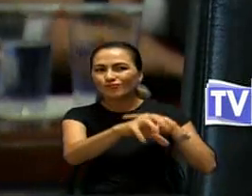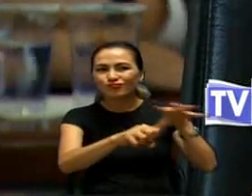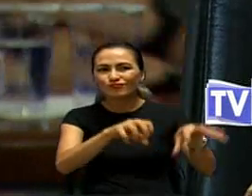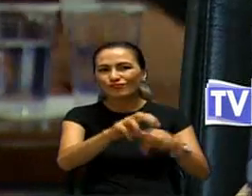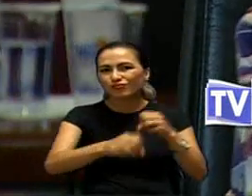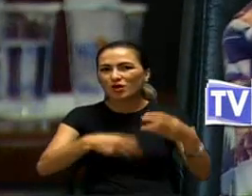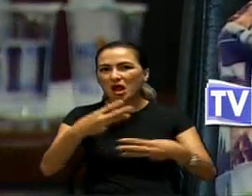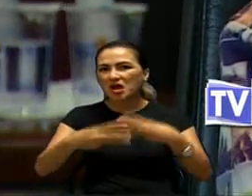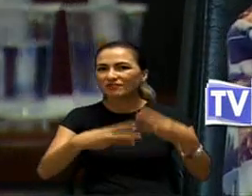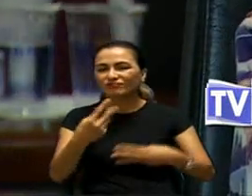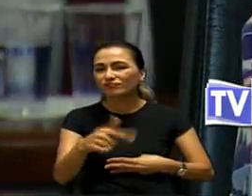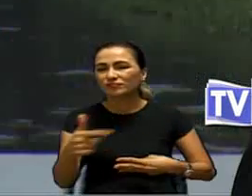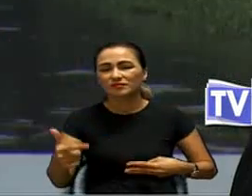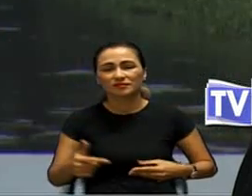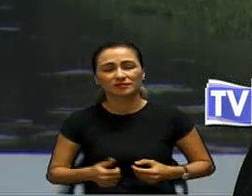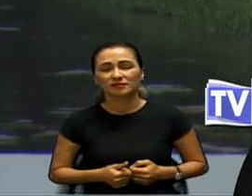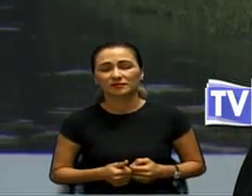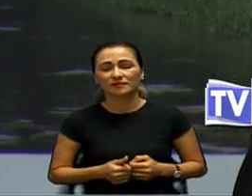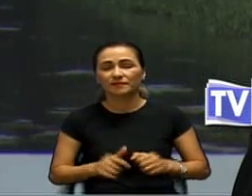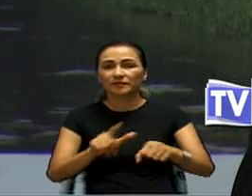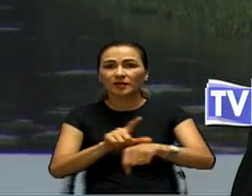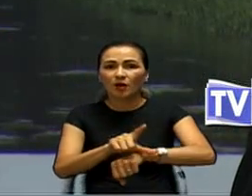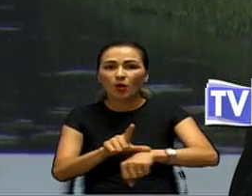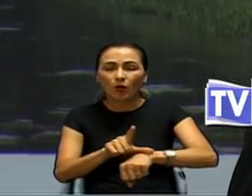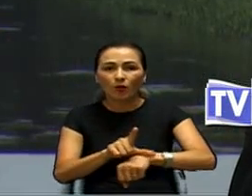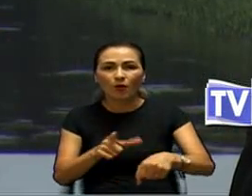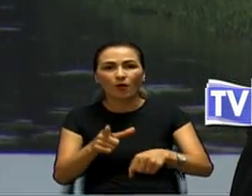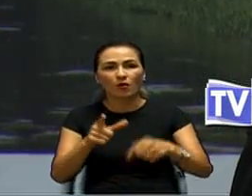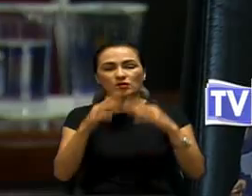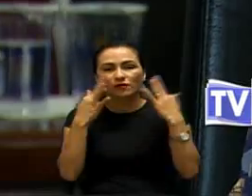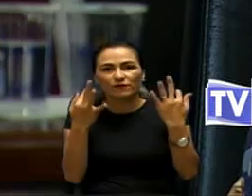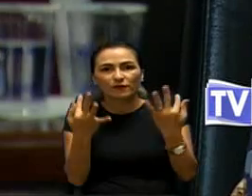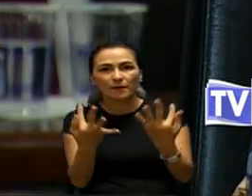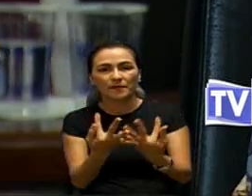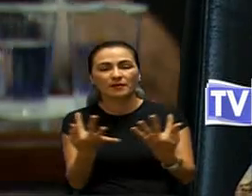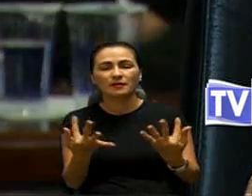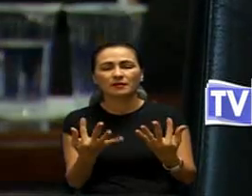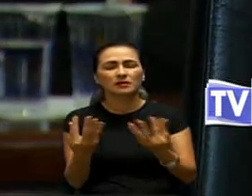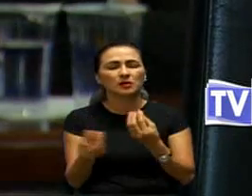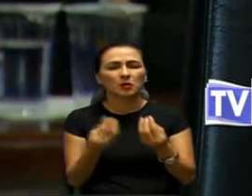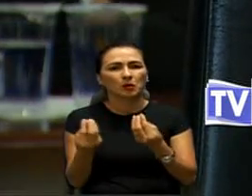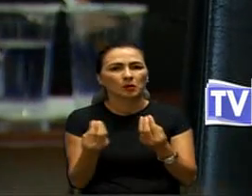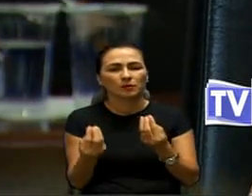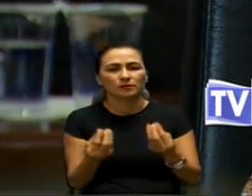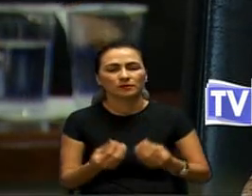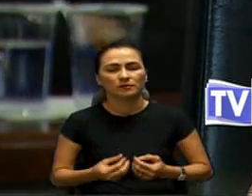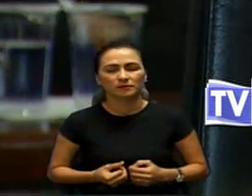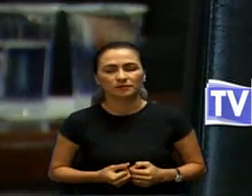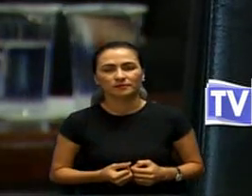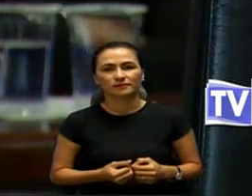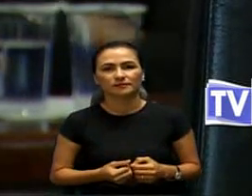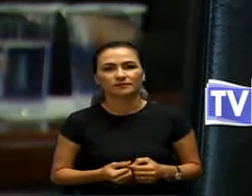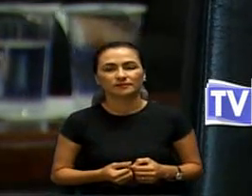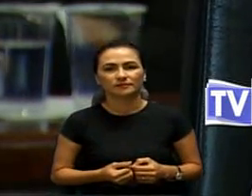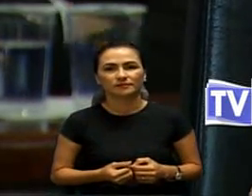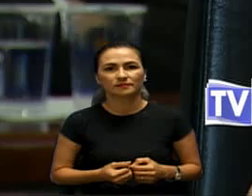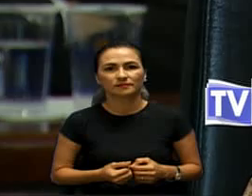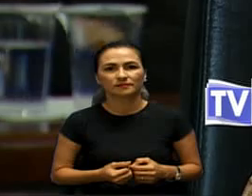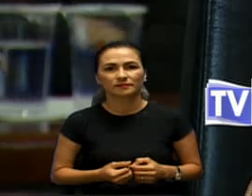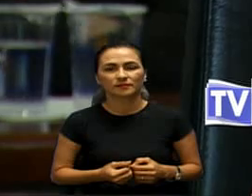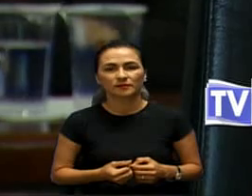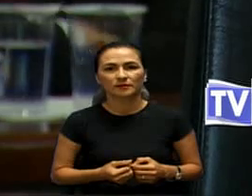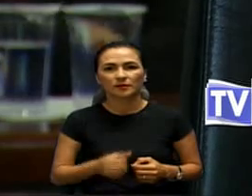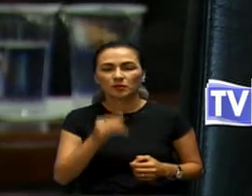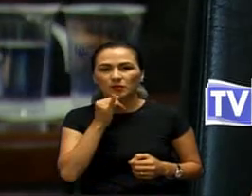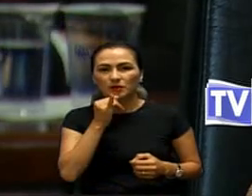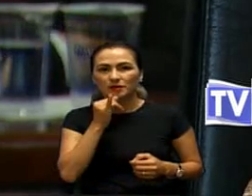que o estabelecimento comercial produz, ou a residência, ou a compra do saco adequado para aquele tamanho de